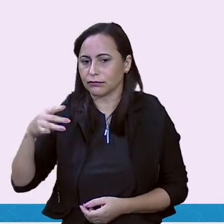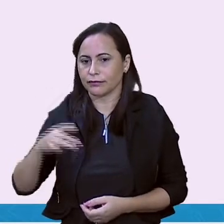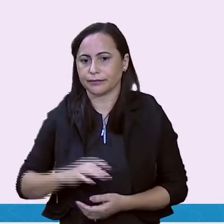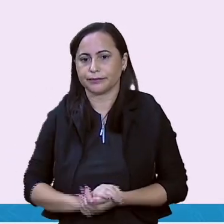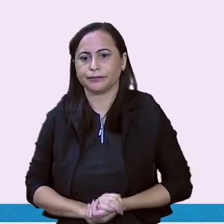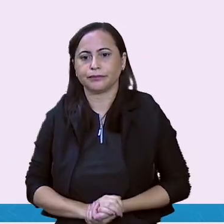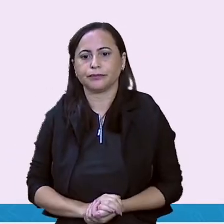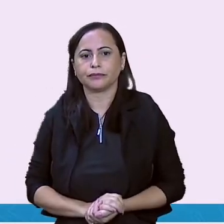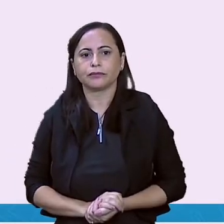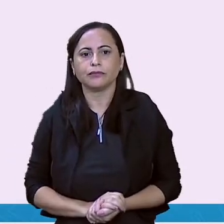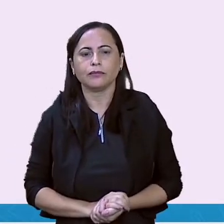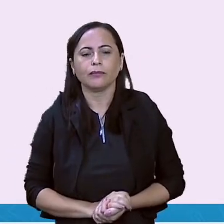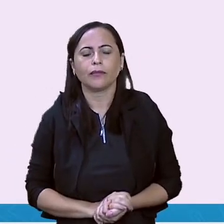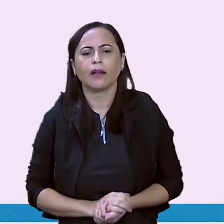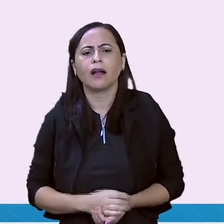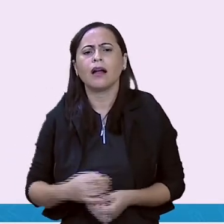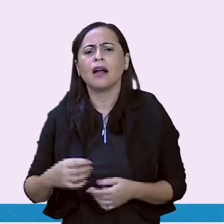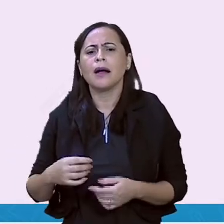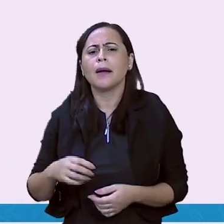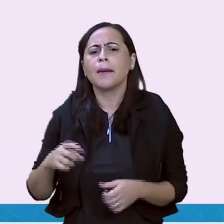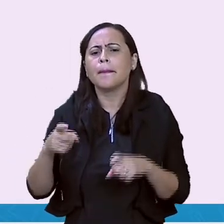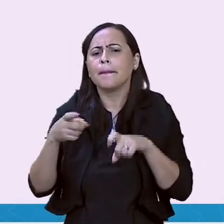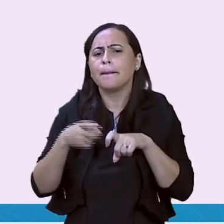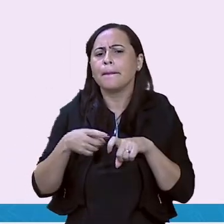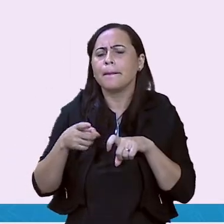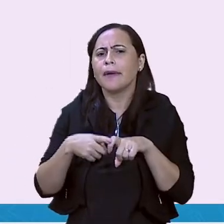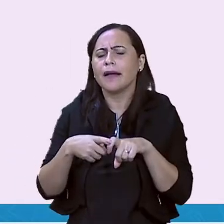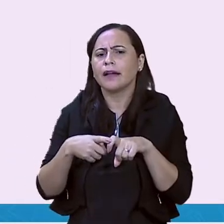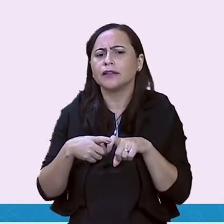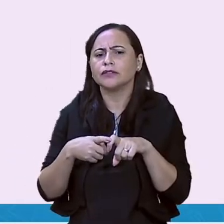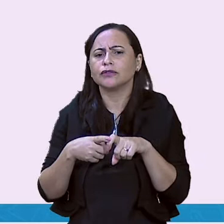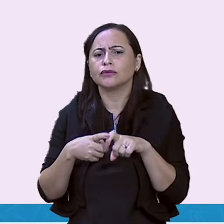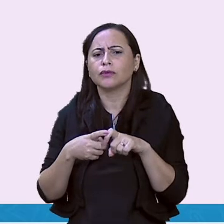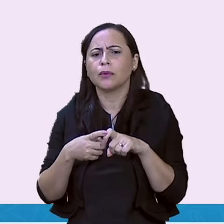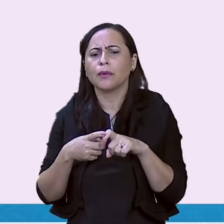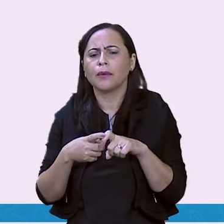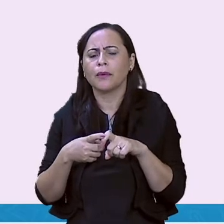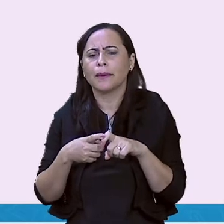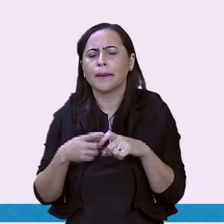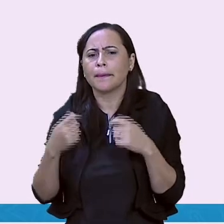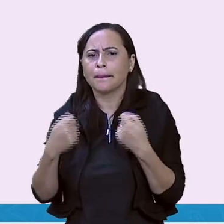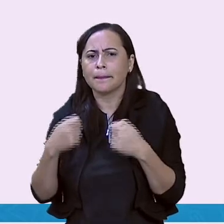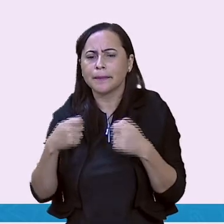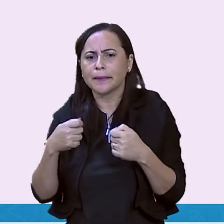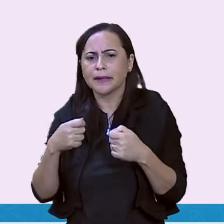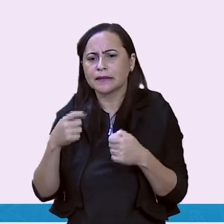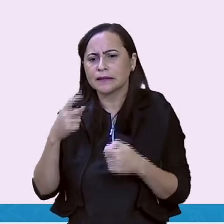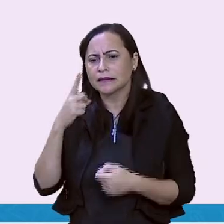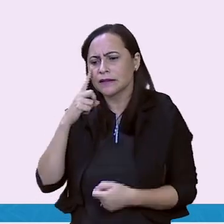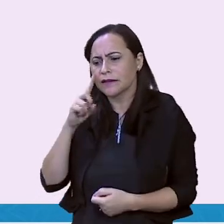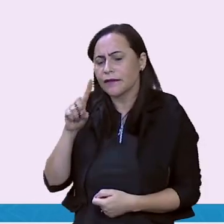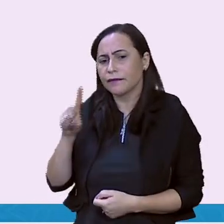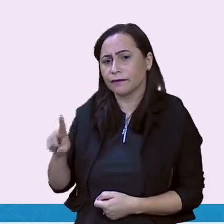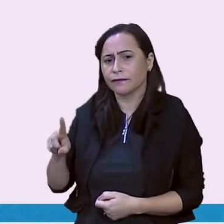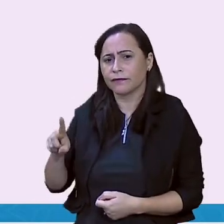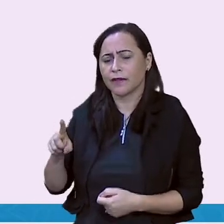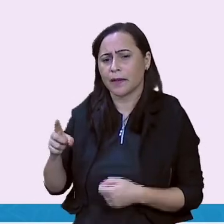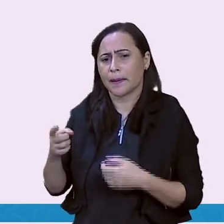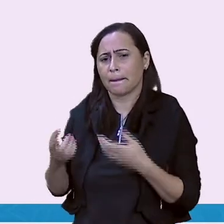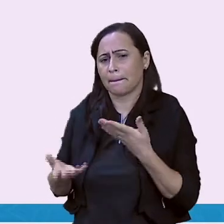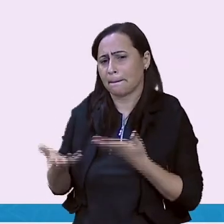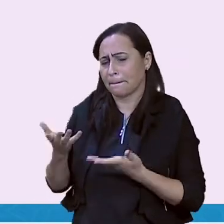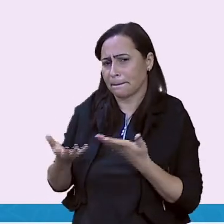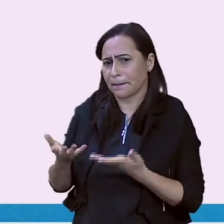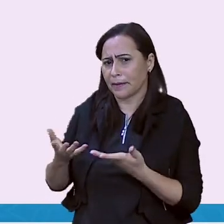o médico deve medir o peso e a temperatura dos pacientes? Por